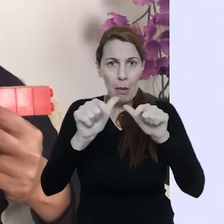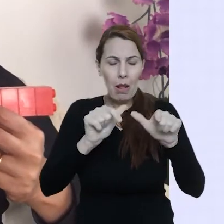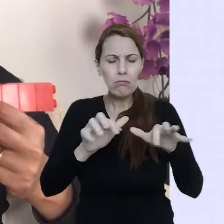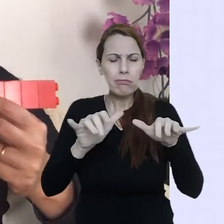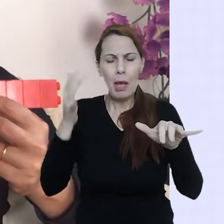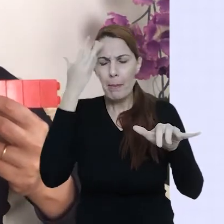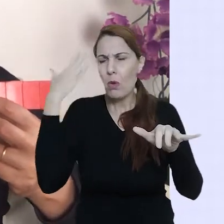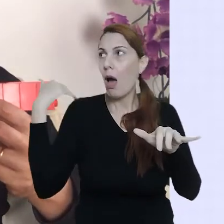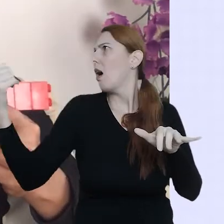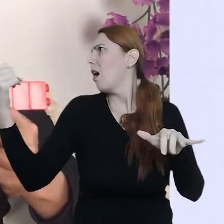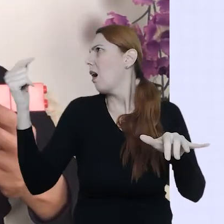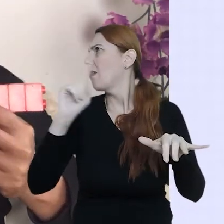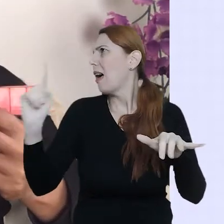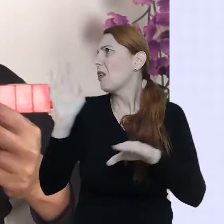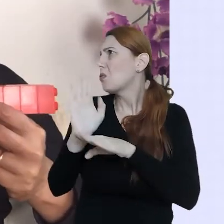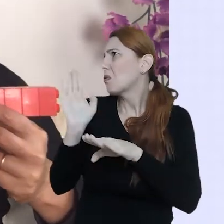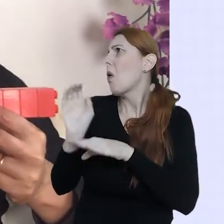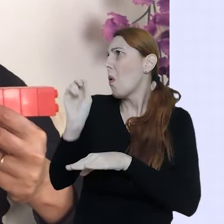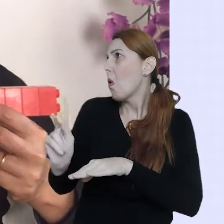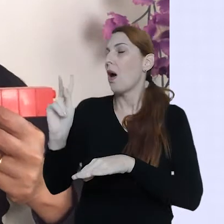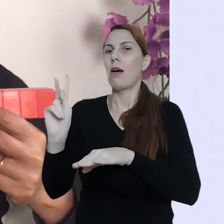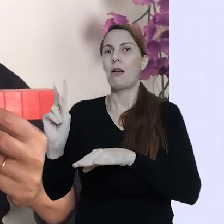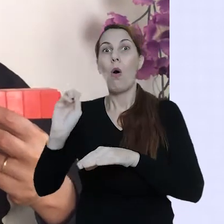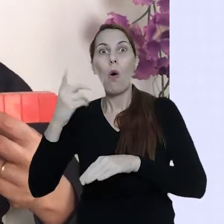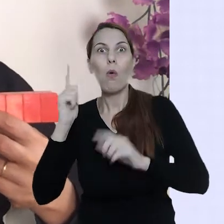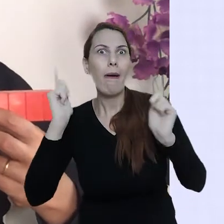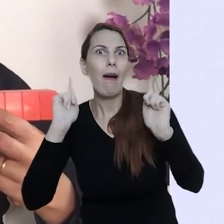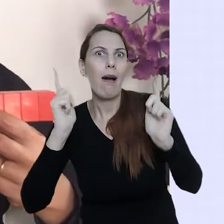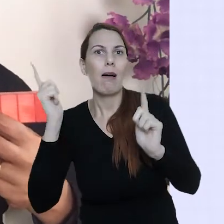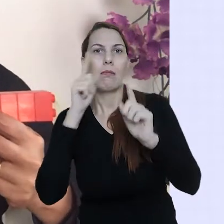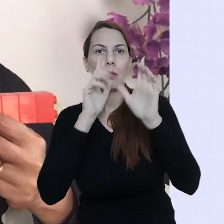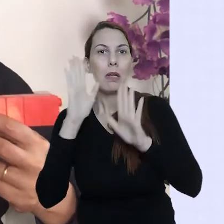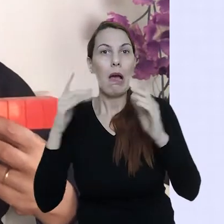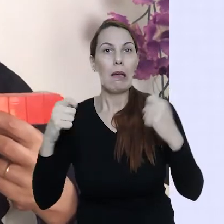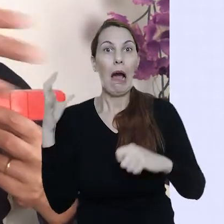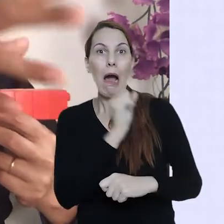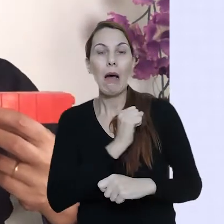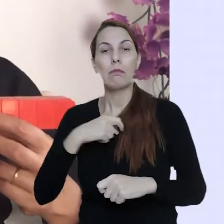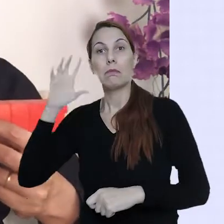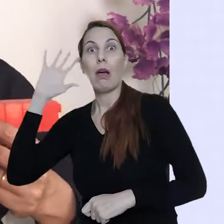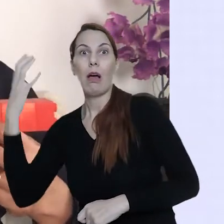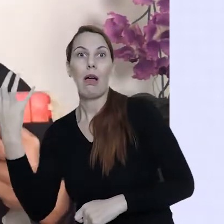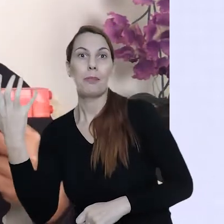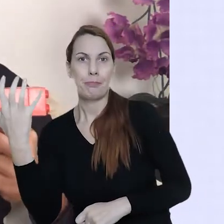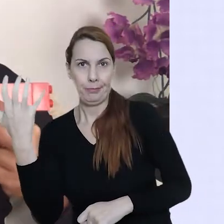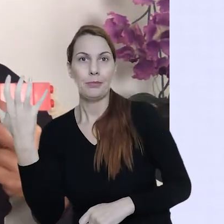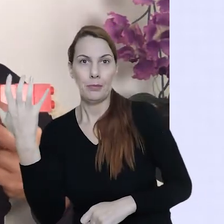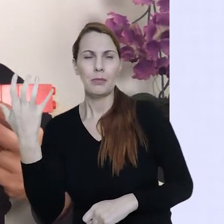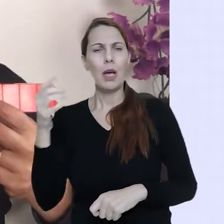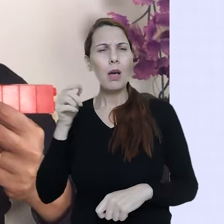te chama para fazer não sei o quê, ou realmente apagar incêndio de que uma coisa grave aconteceu e você tem que ir lá